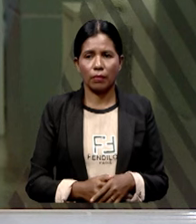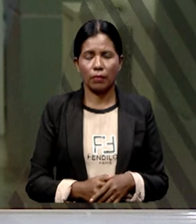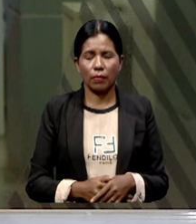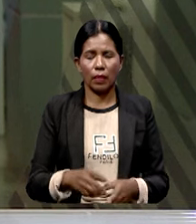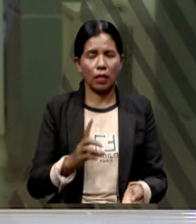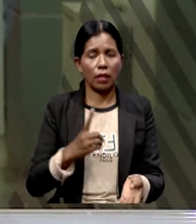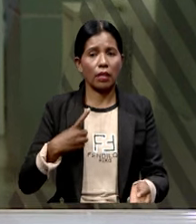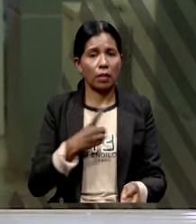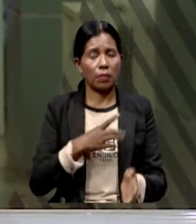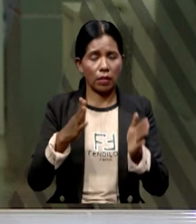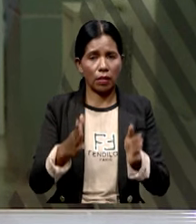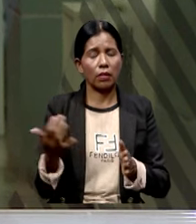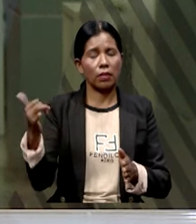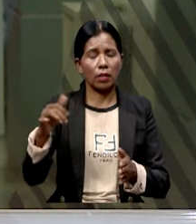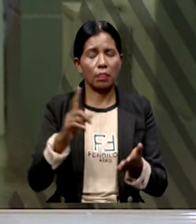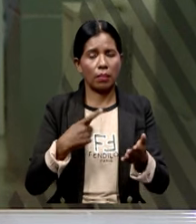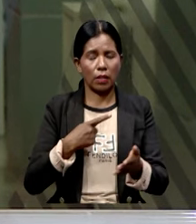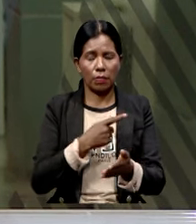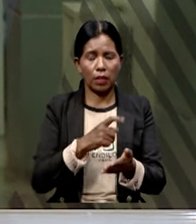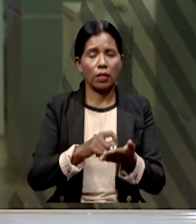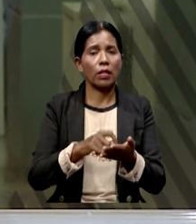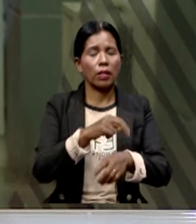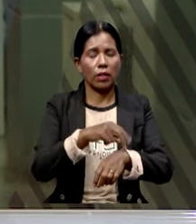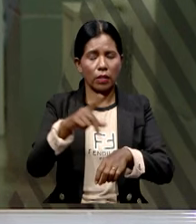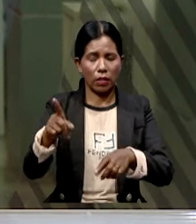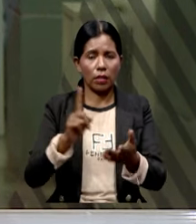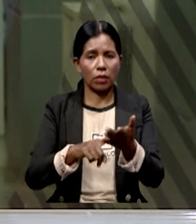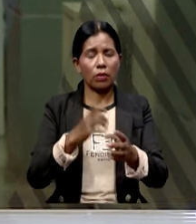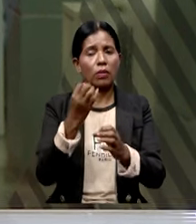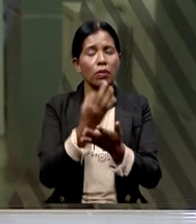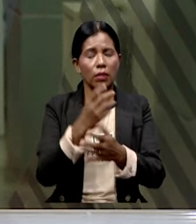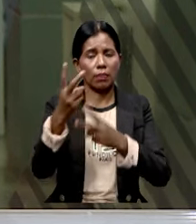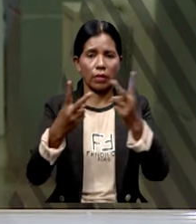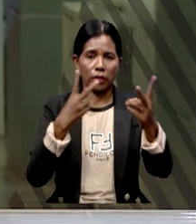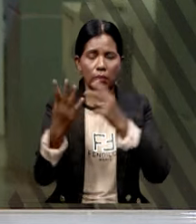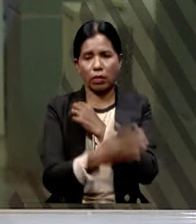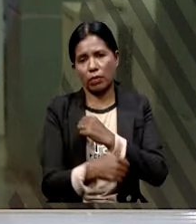Deputado Cira e o Parlamento Nacional discutem o orçamento viagem para estrangeiro.